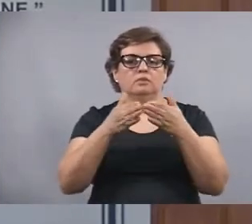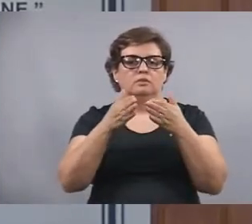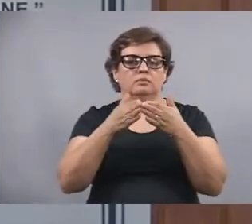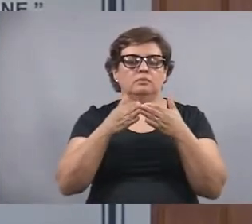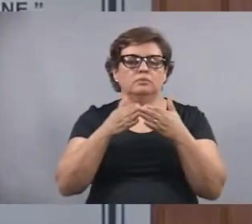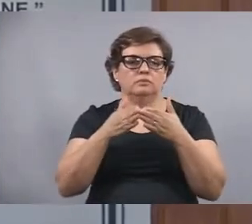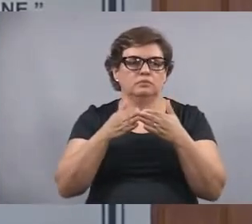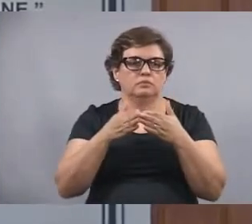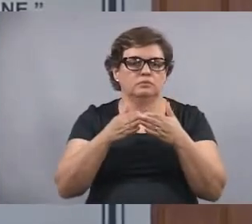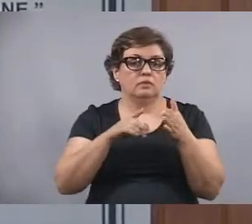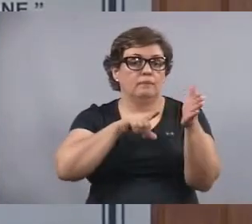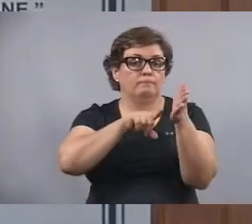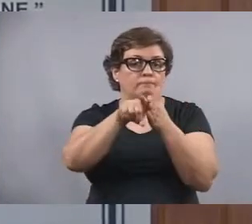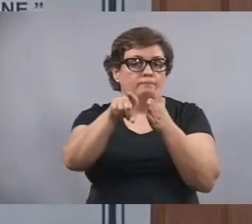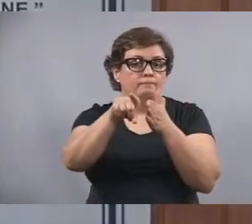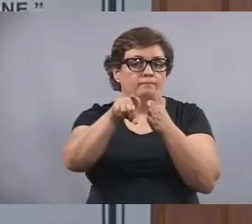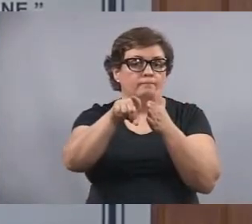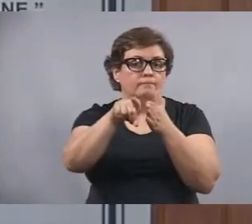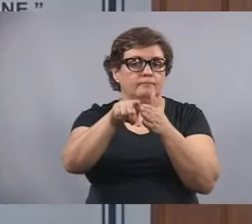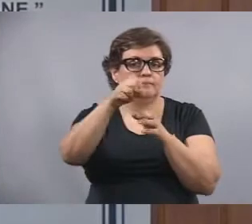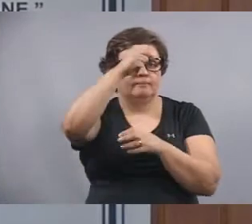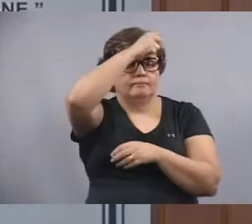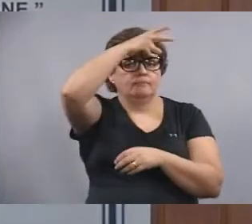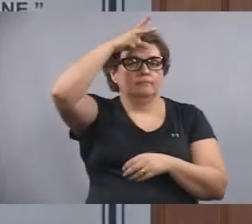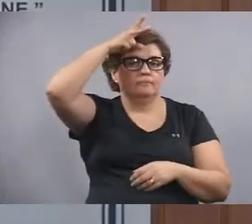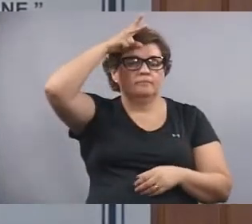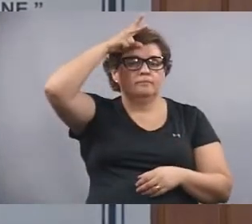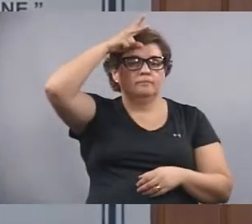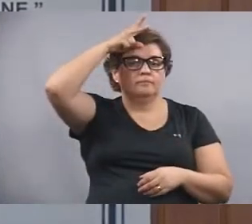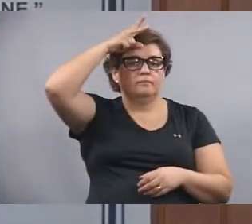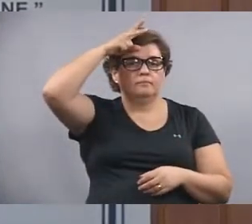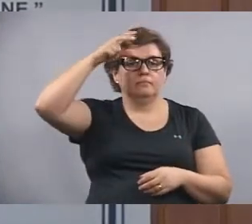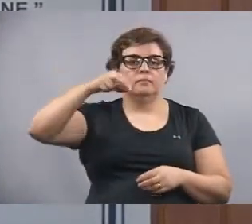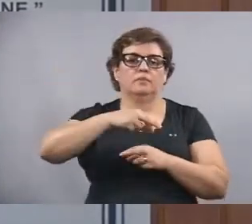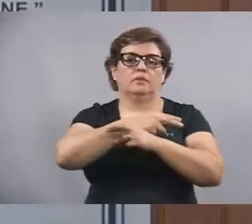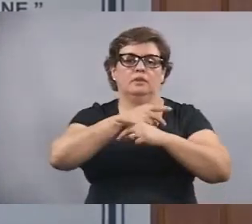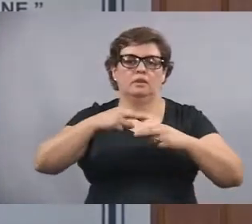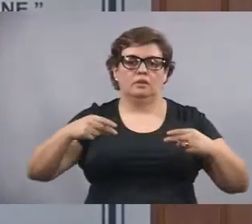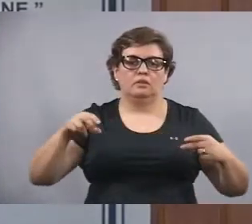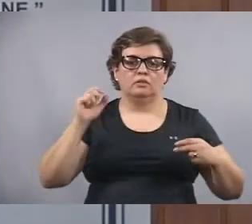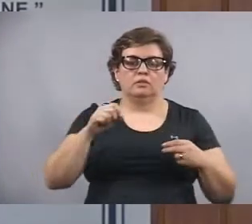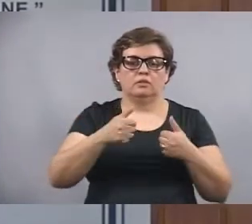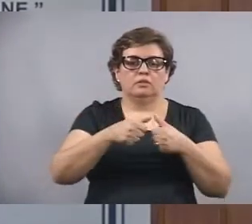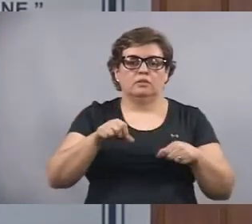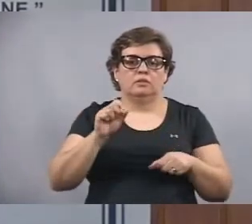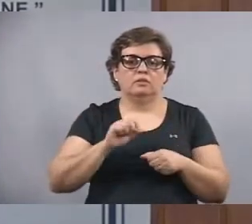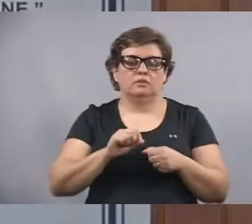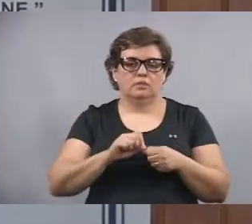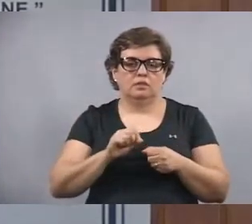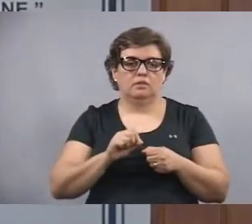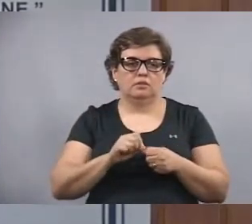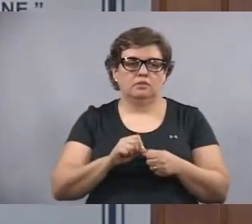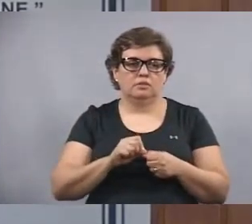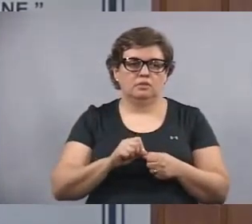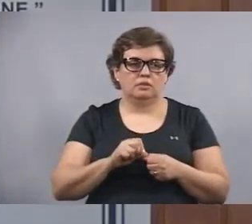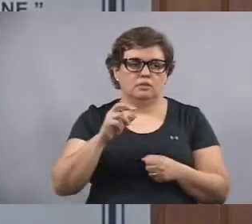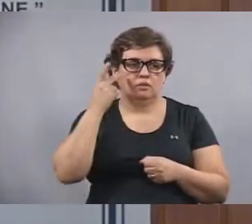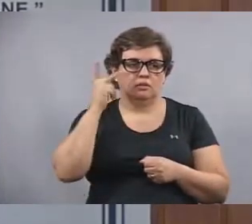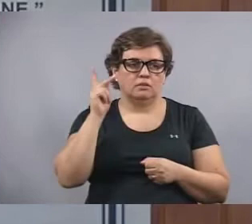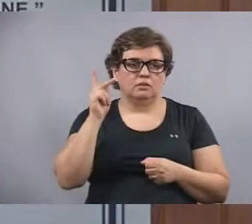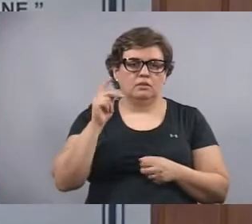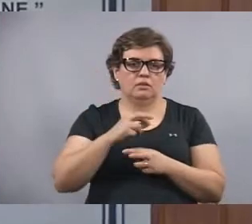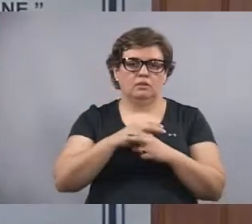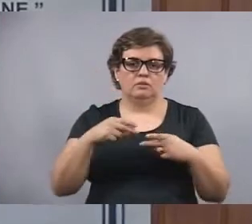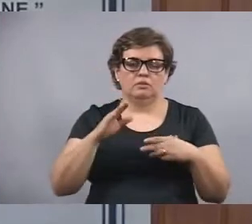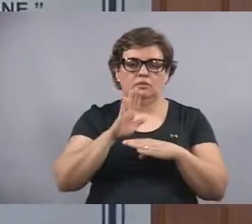requerimento questionando o prefeito das providências que estão sendo adotadas para a